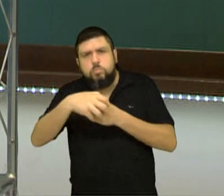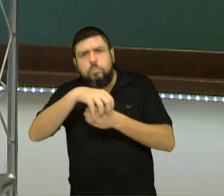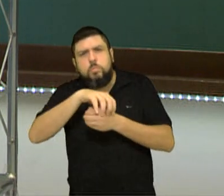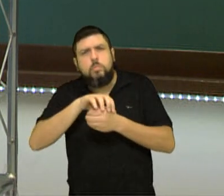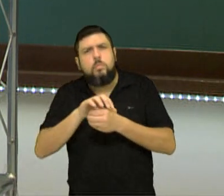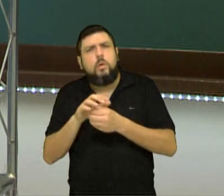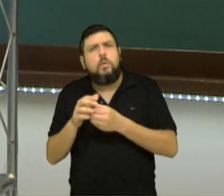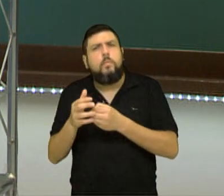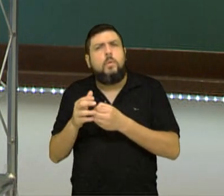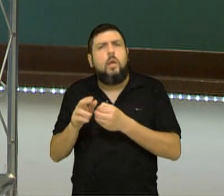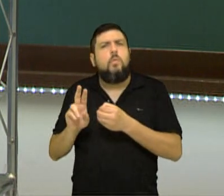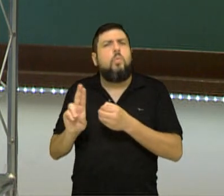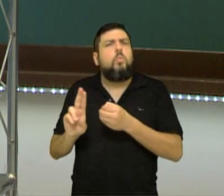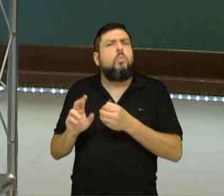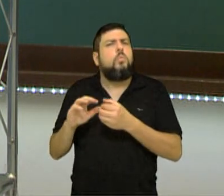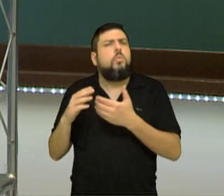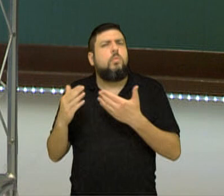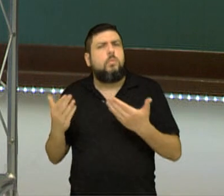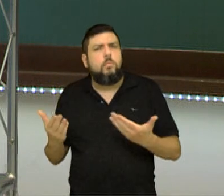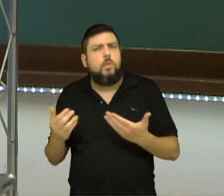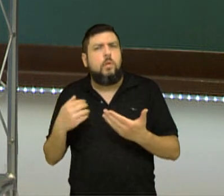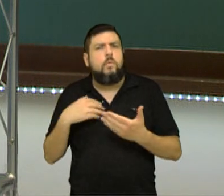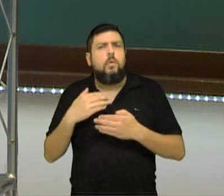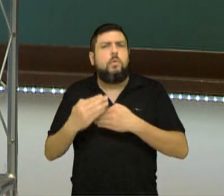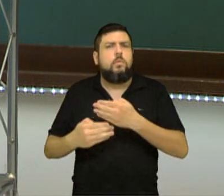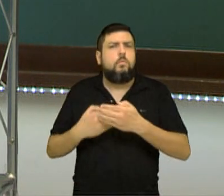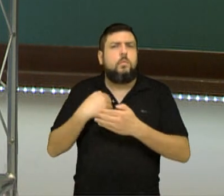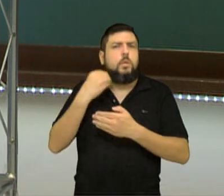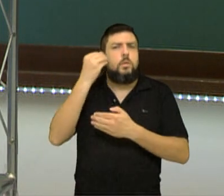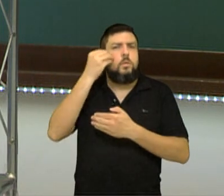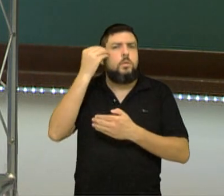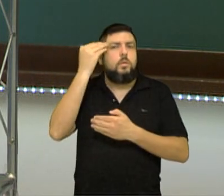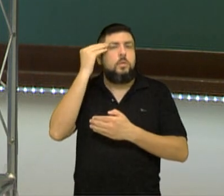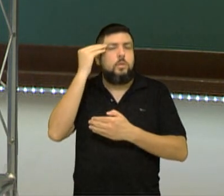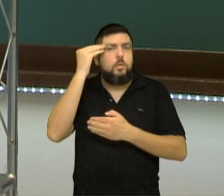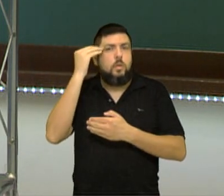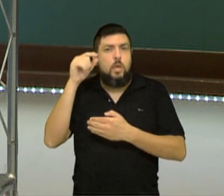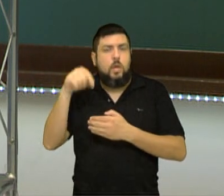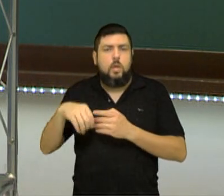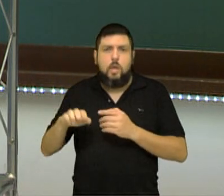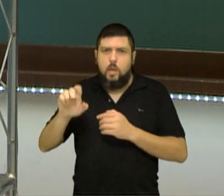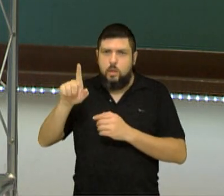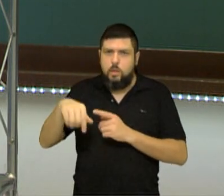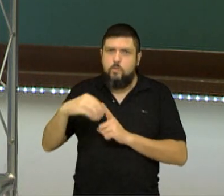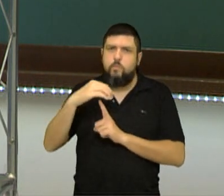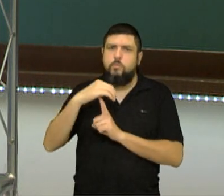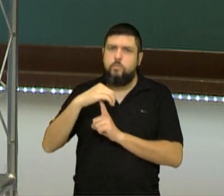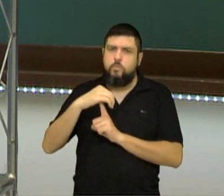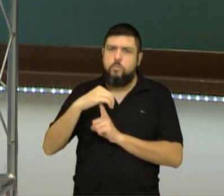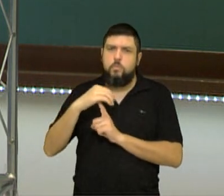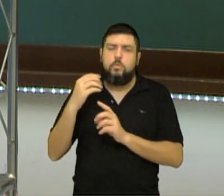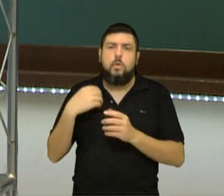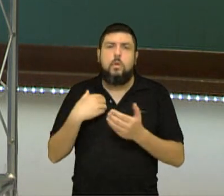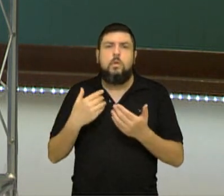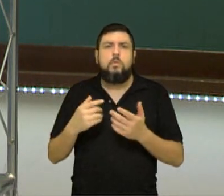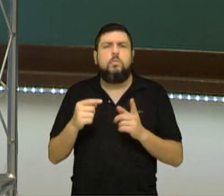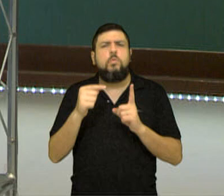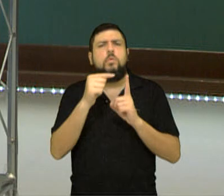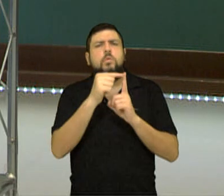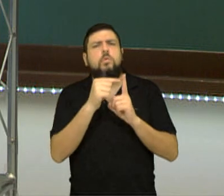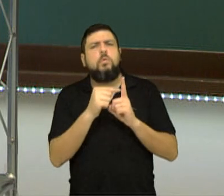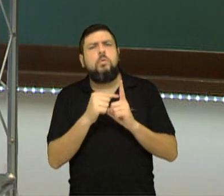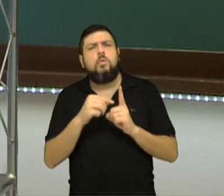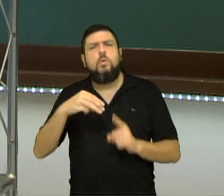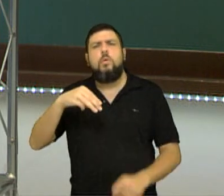se multiplicando em cima desse pão para a gente tentar entender. Então, a gente está falando de um fungo. Então, qual tipo de meiose